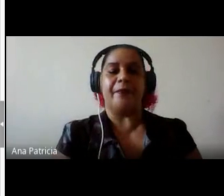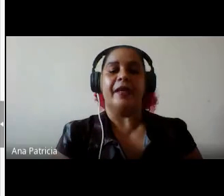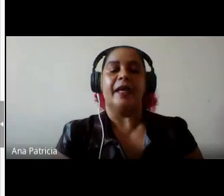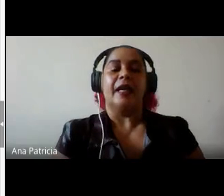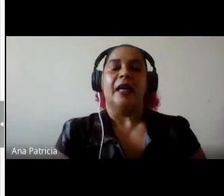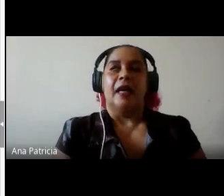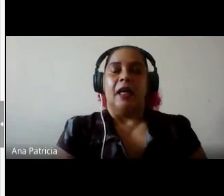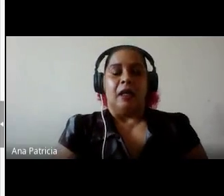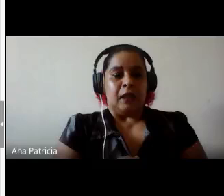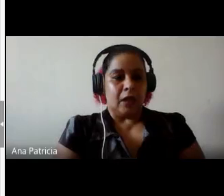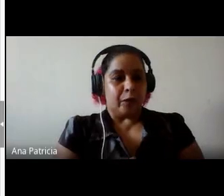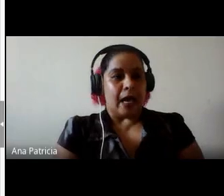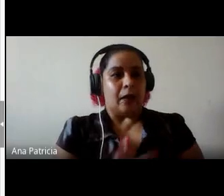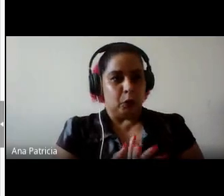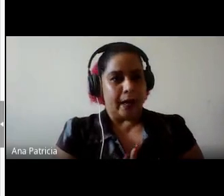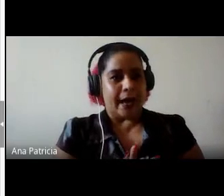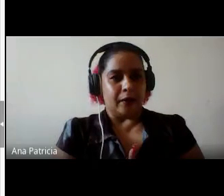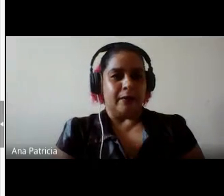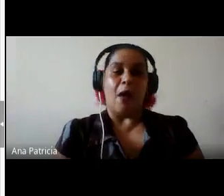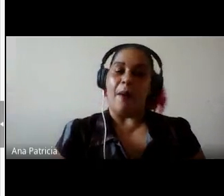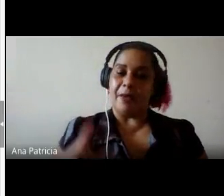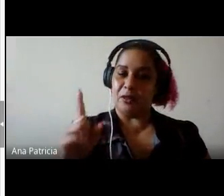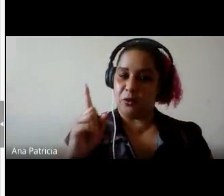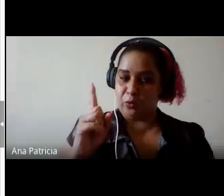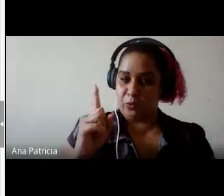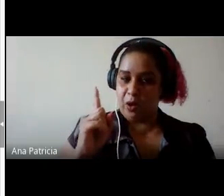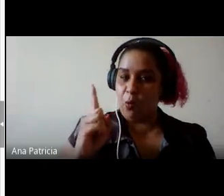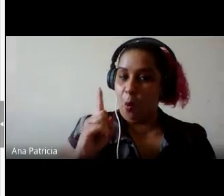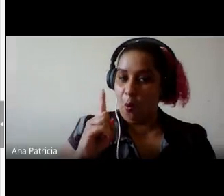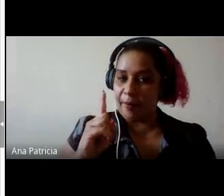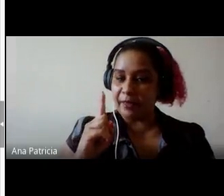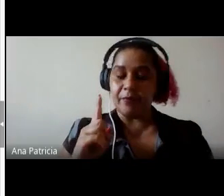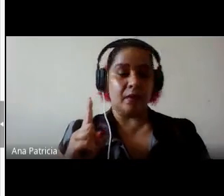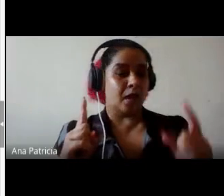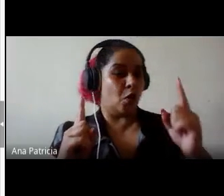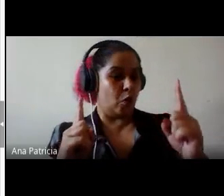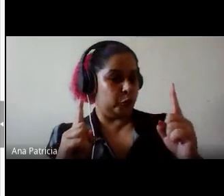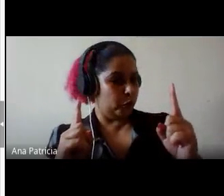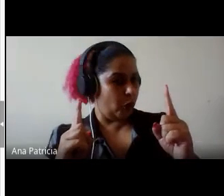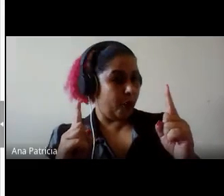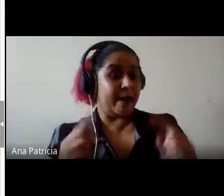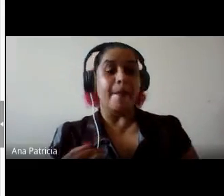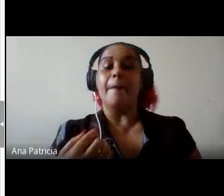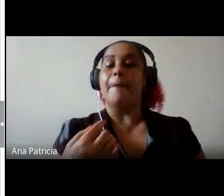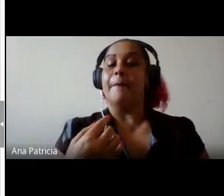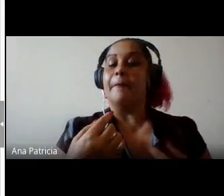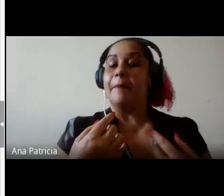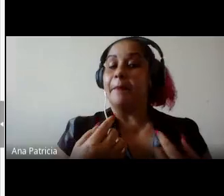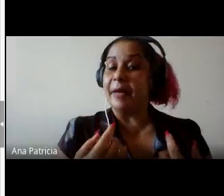aula. Então, foi lá, o duelo. É uma pessoa, um homem, e o outro